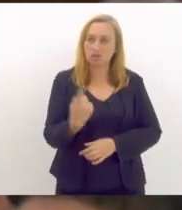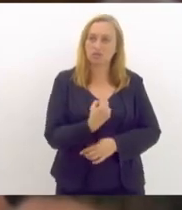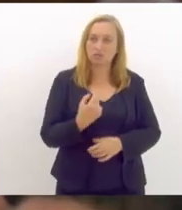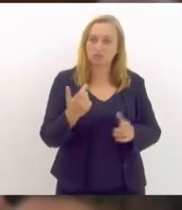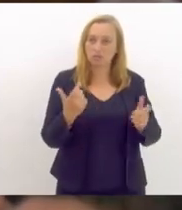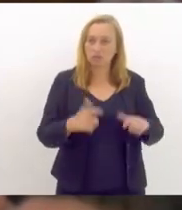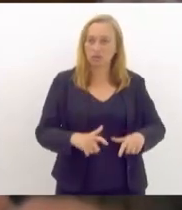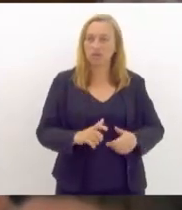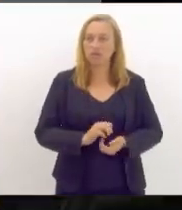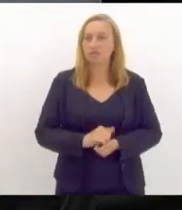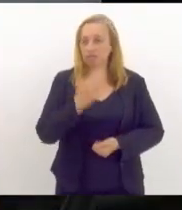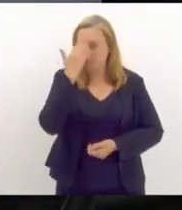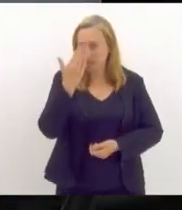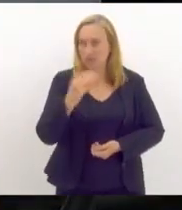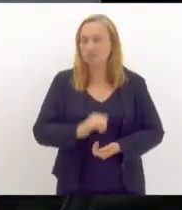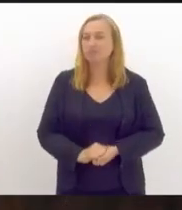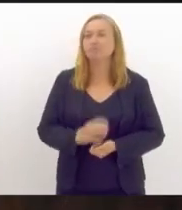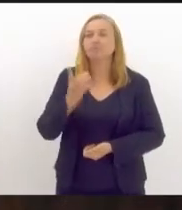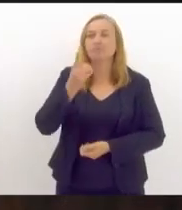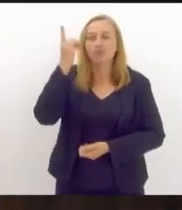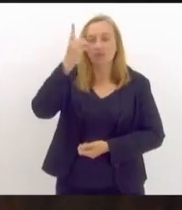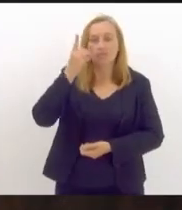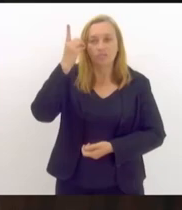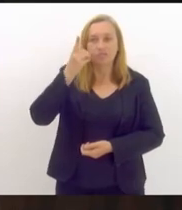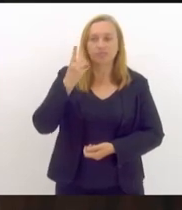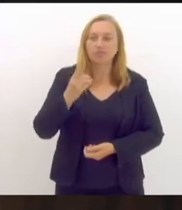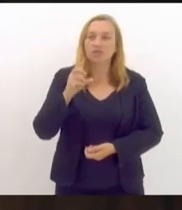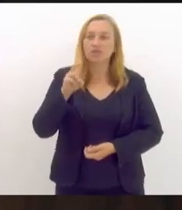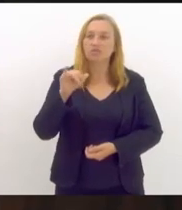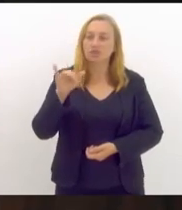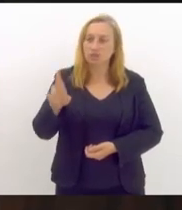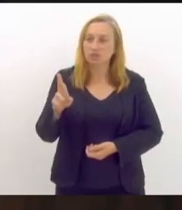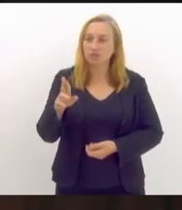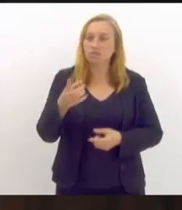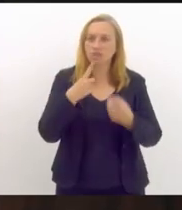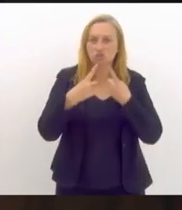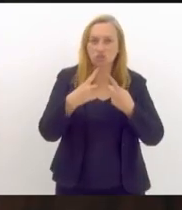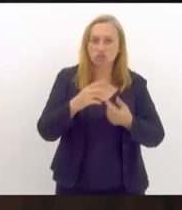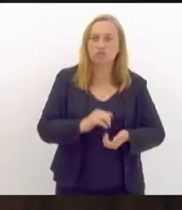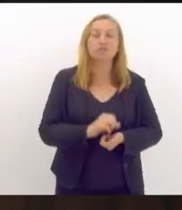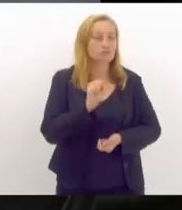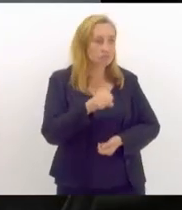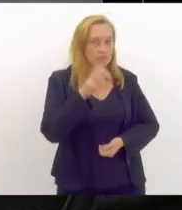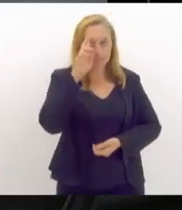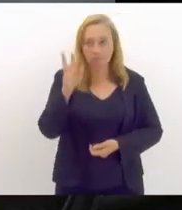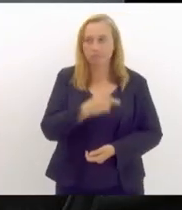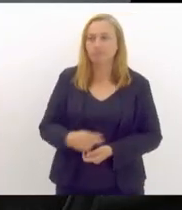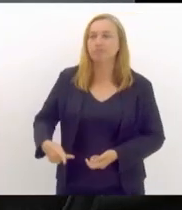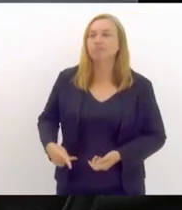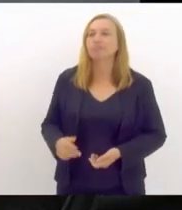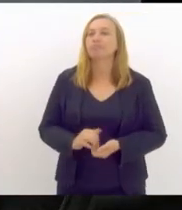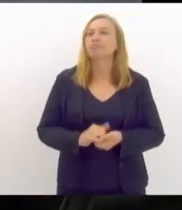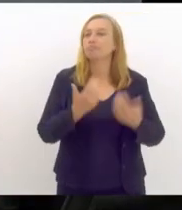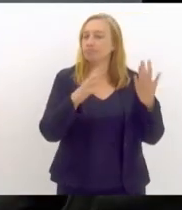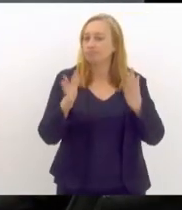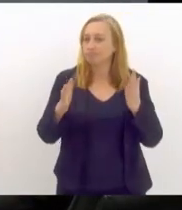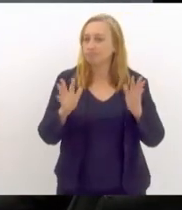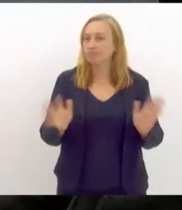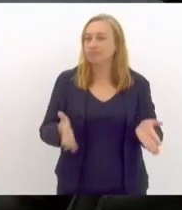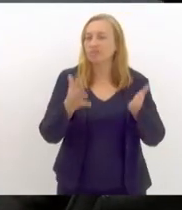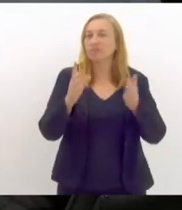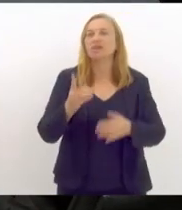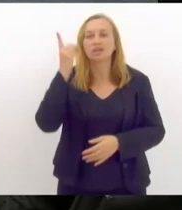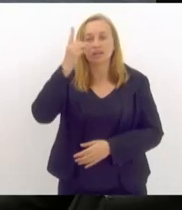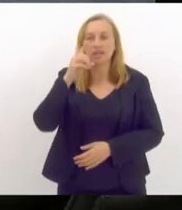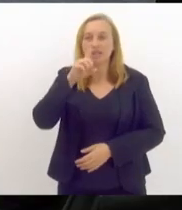região Obrigado Deputado é Vitor Júnior para discutir simplesmente saudade iniciativa da